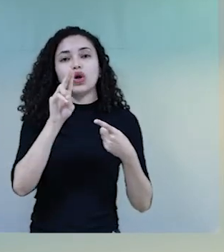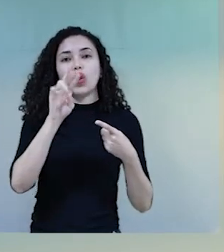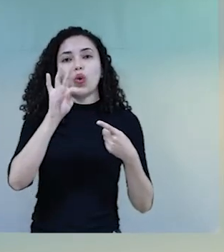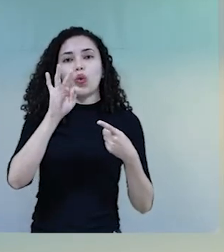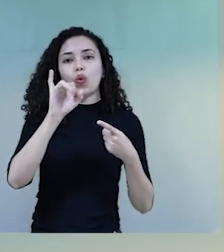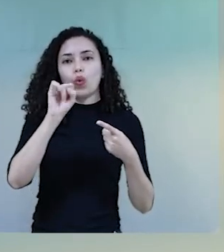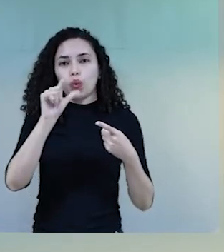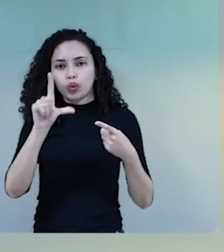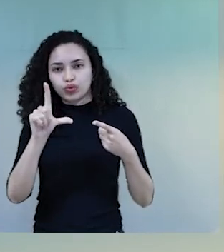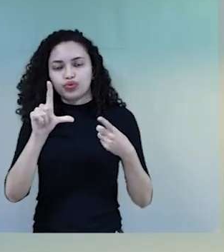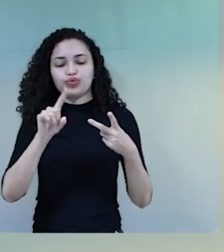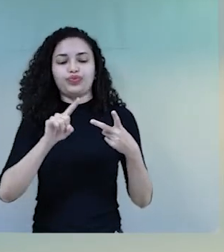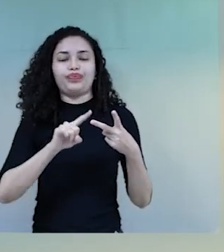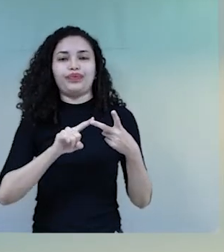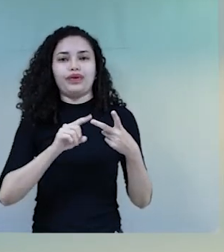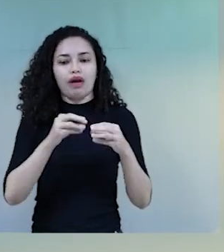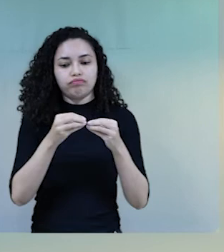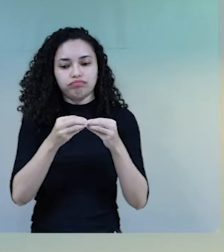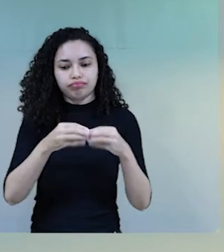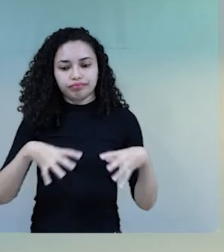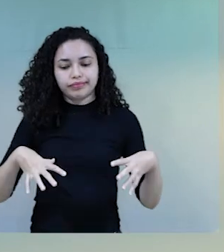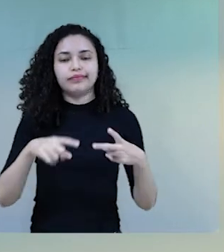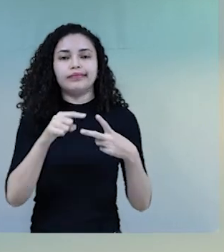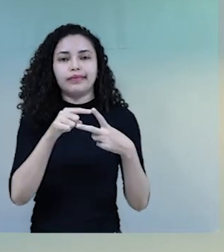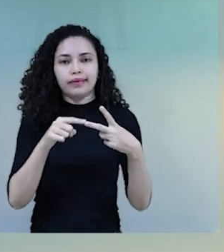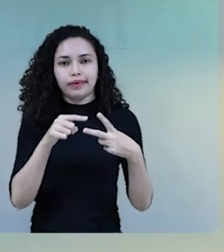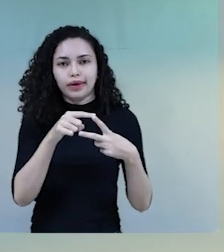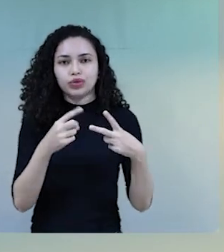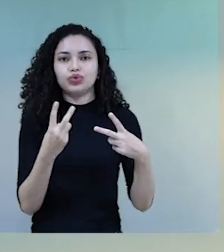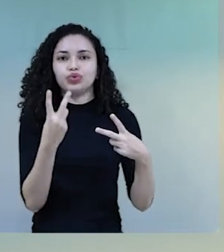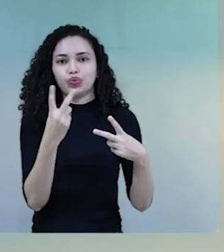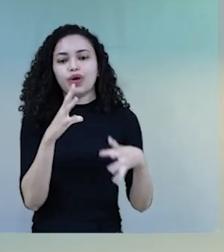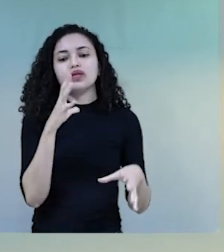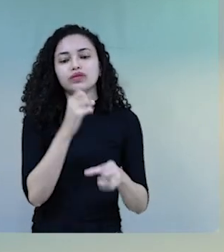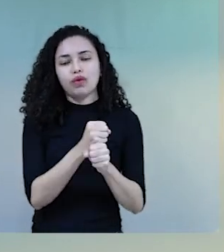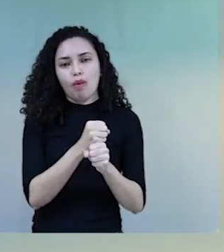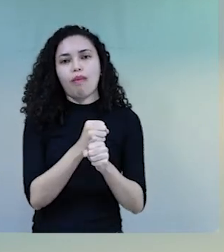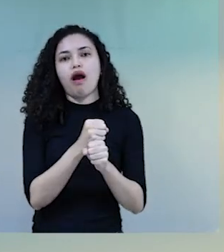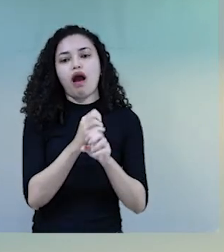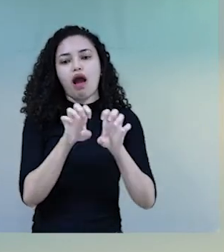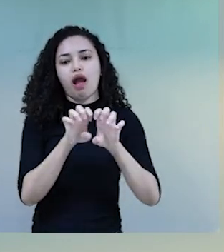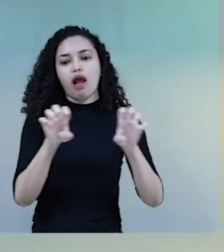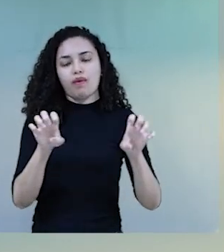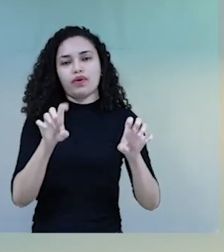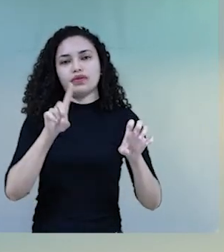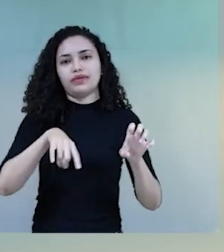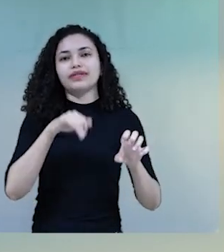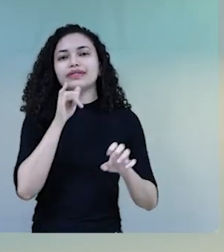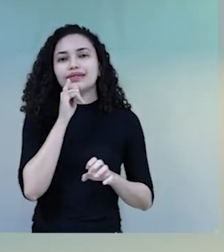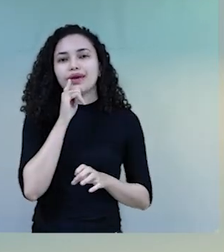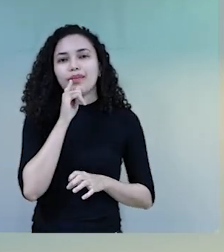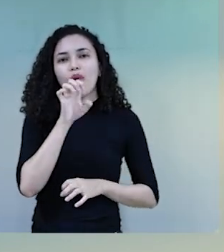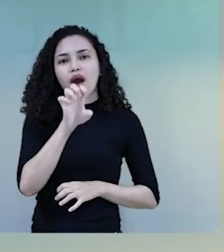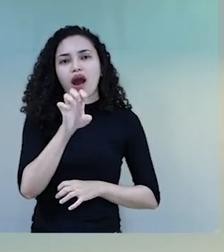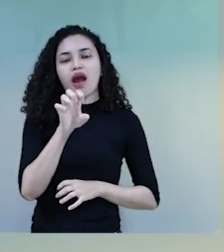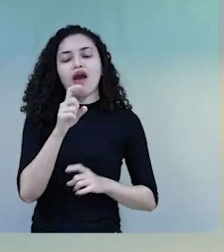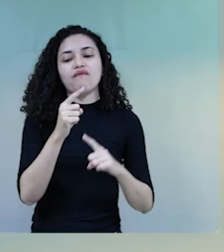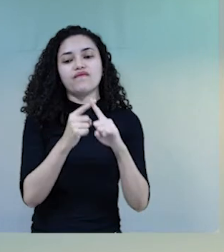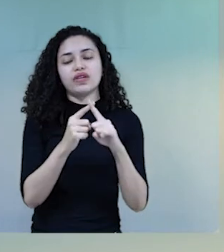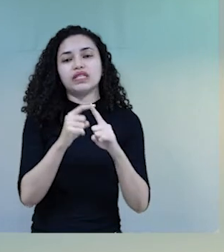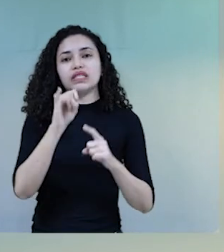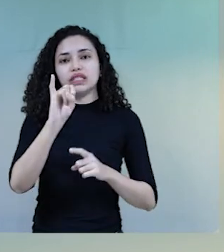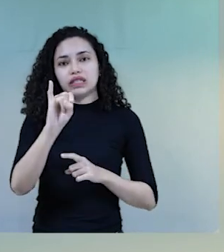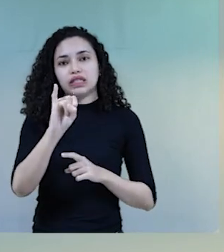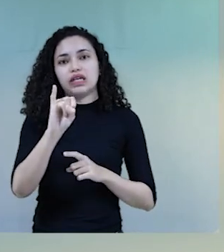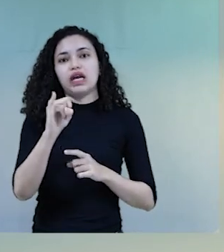quê? Total. Então, se você vai somar essas duas potências, a gente vai chegar nessa equação. E vezes I igual a I vezes U igual a RI